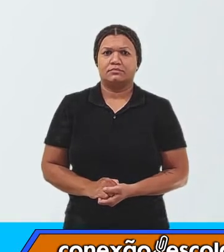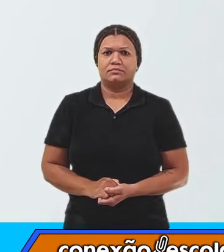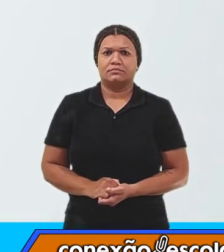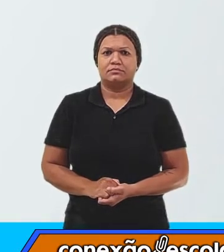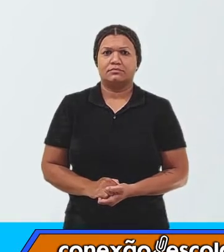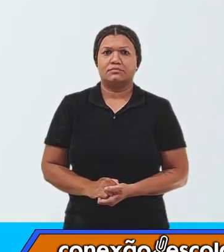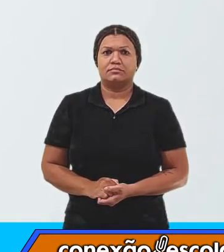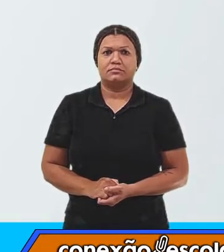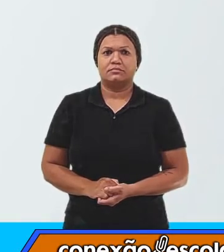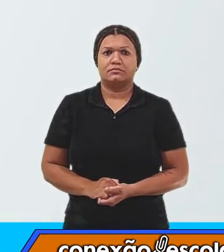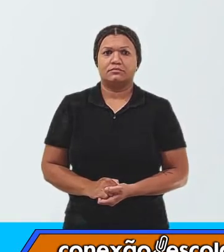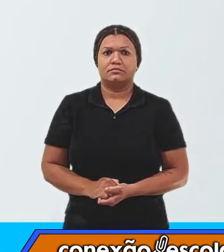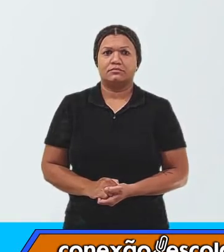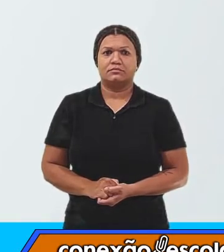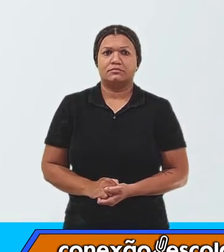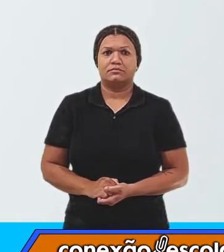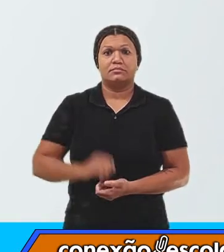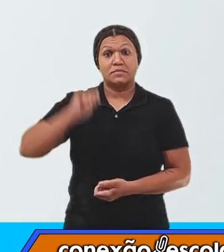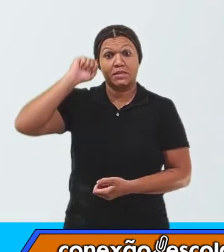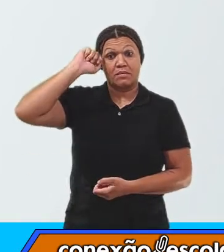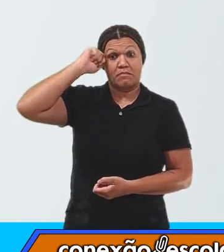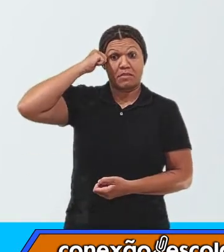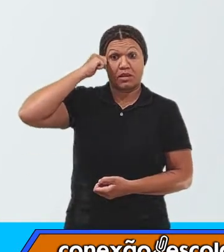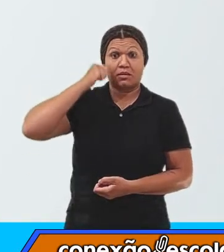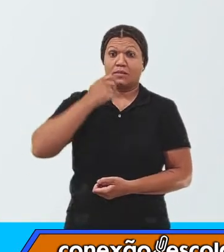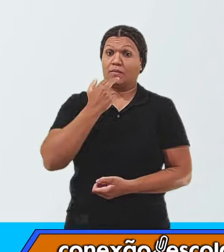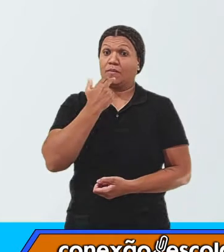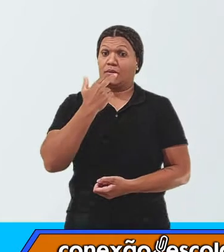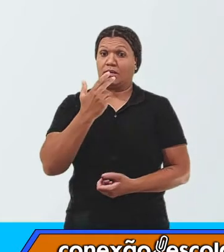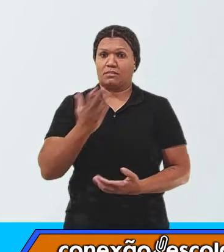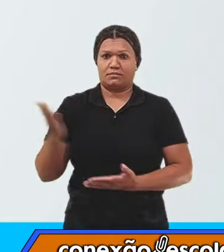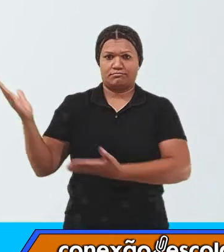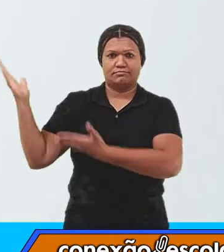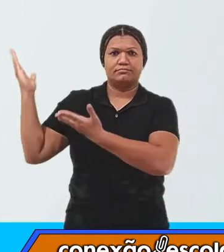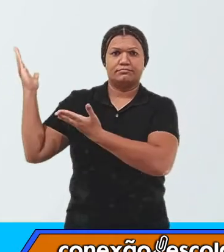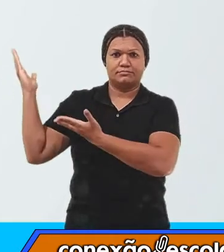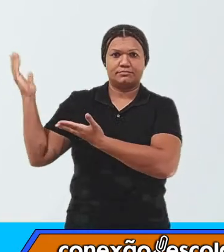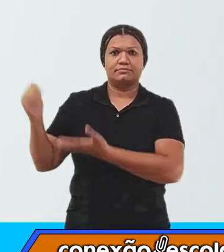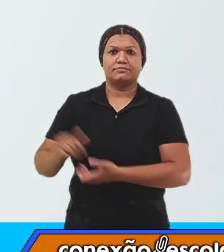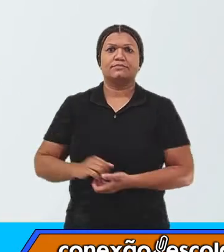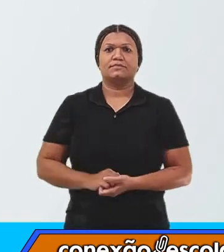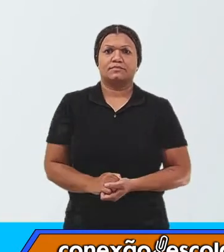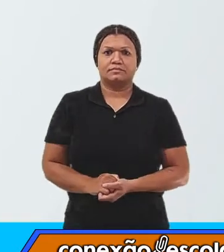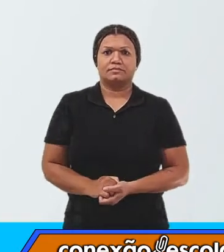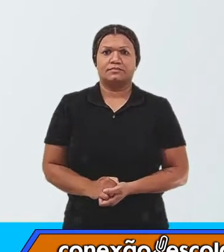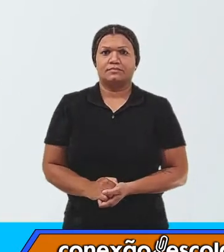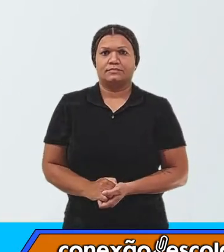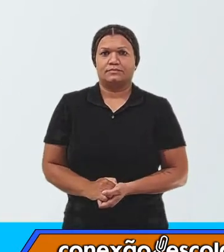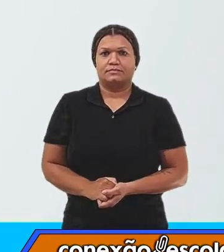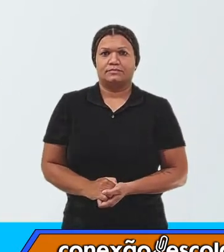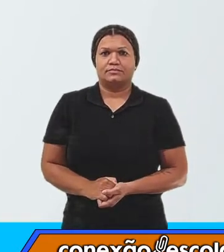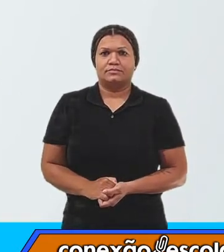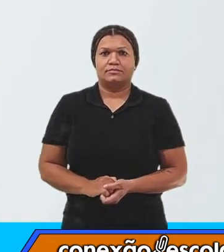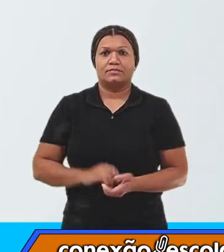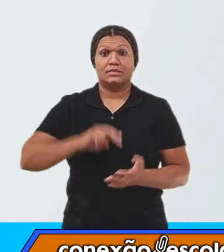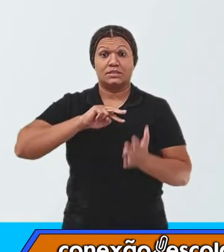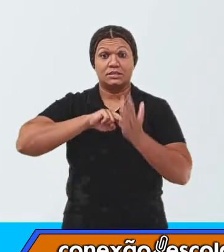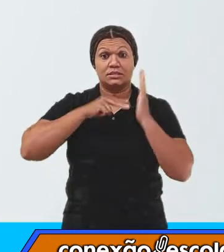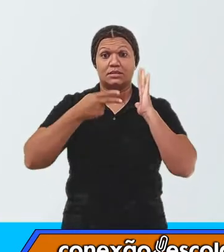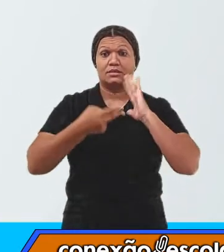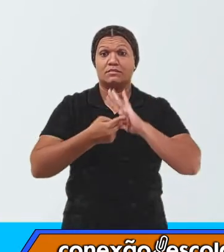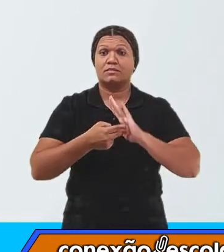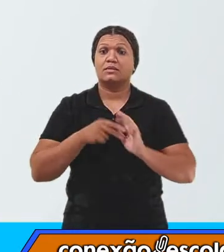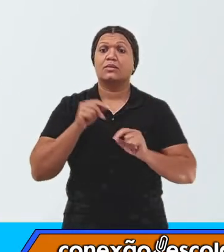Vou falar agora de preto aqui, em inglês. Arrived to the monkey's land, que em